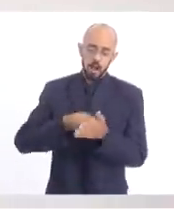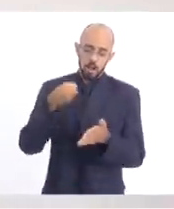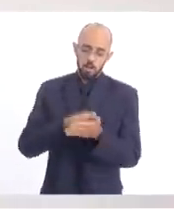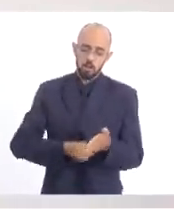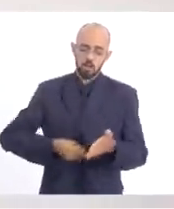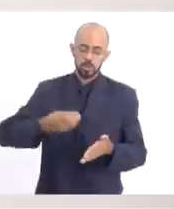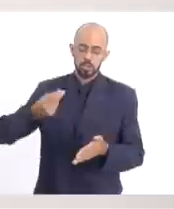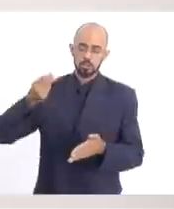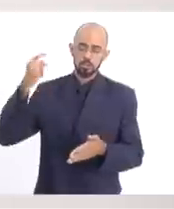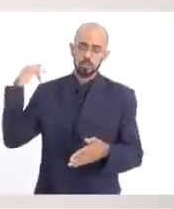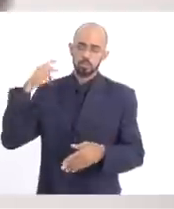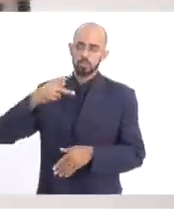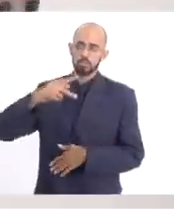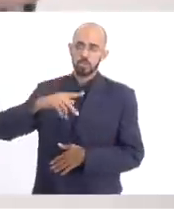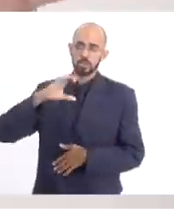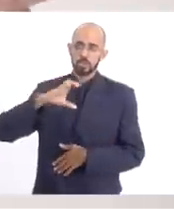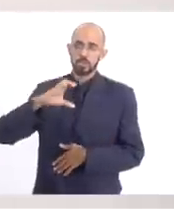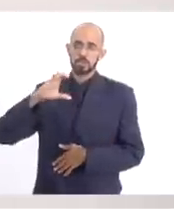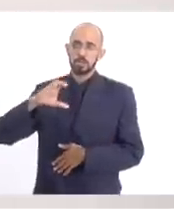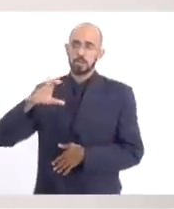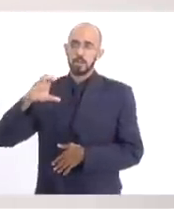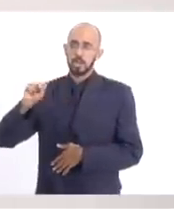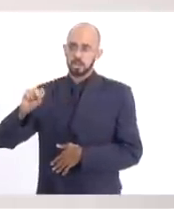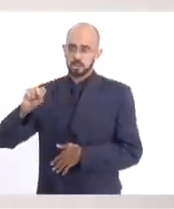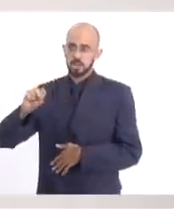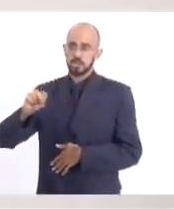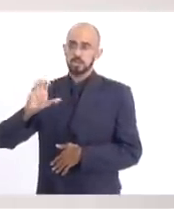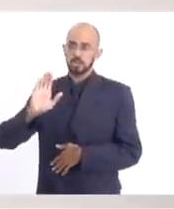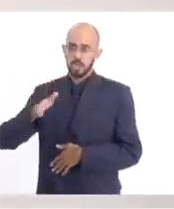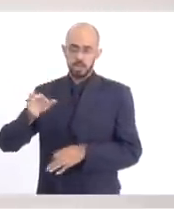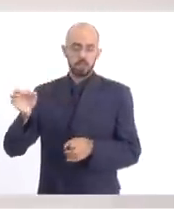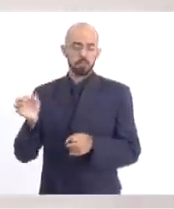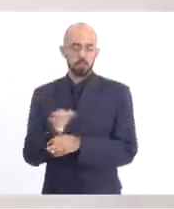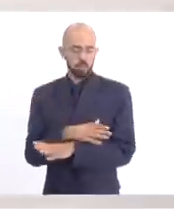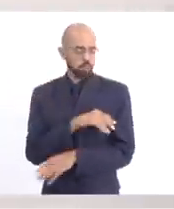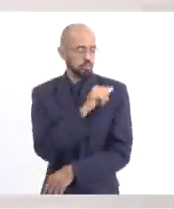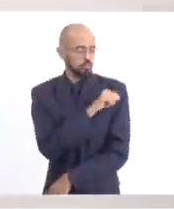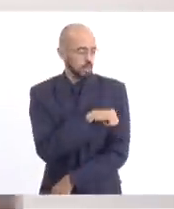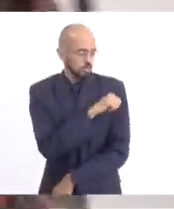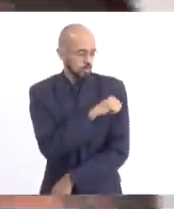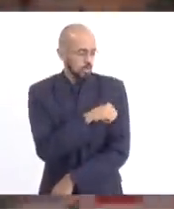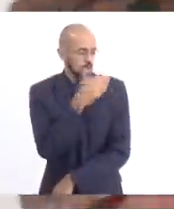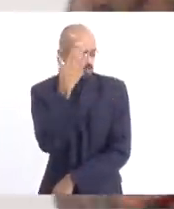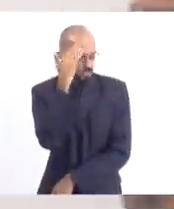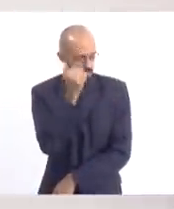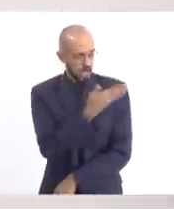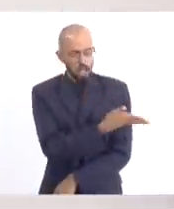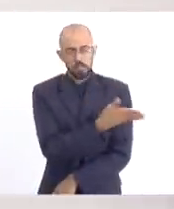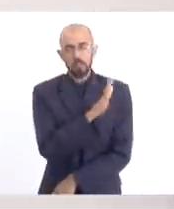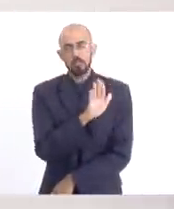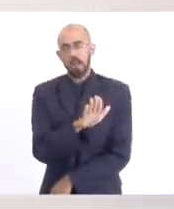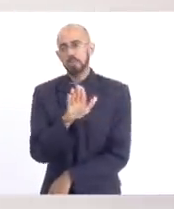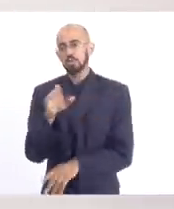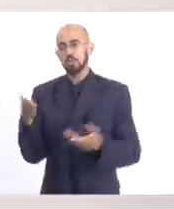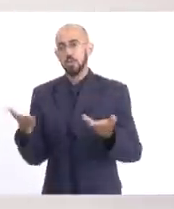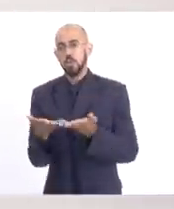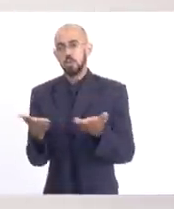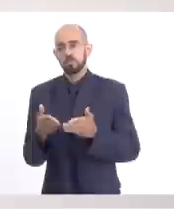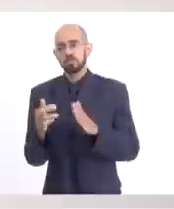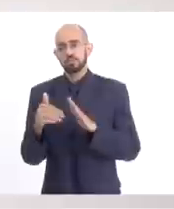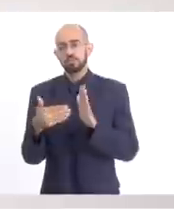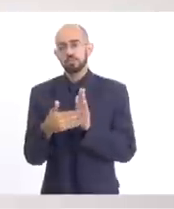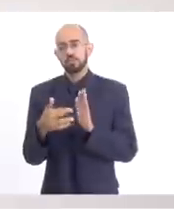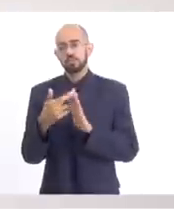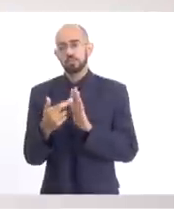fazer, foi feito, está implantado, o deputado enfermeira Regina é testemunha, mas hoje, o último relatório